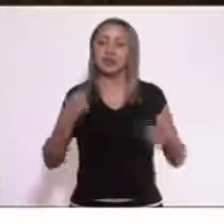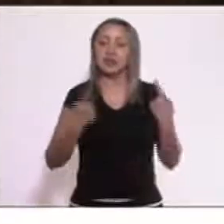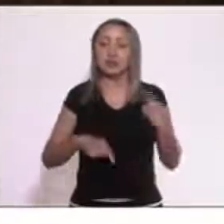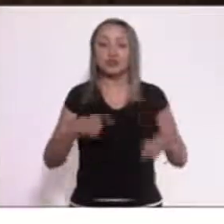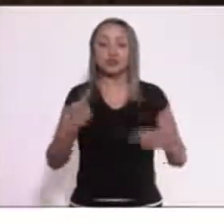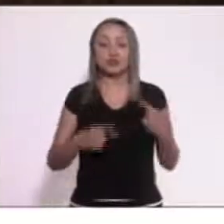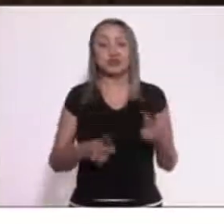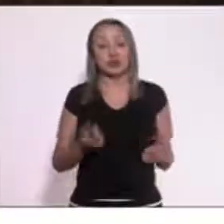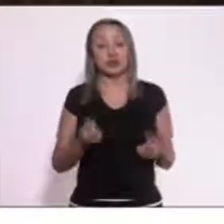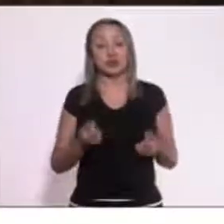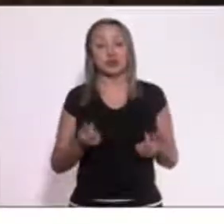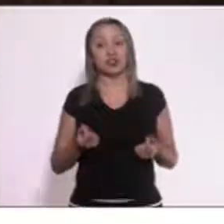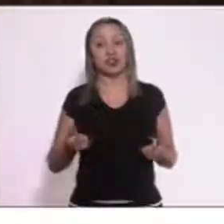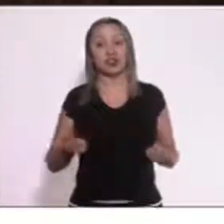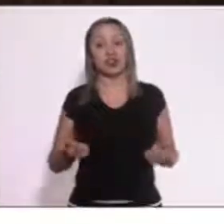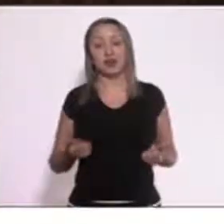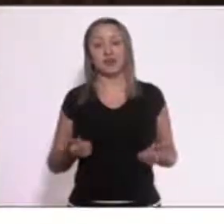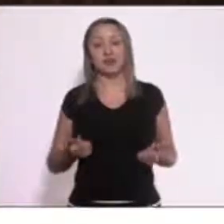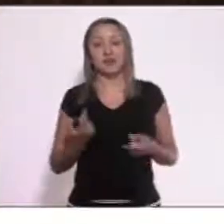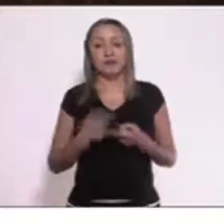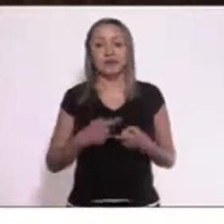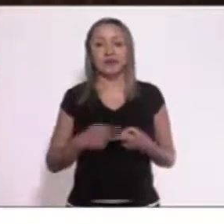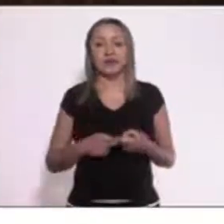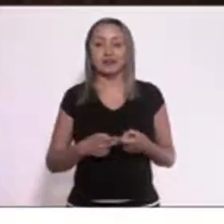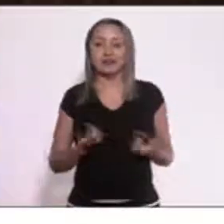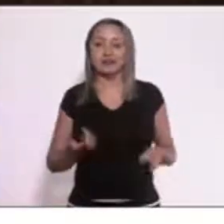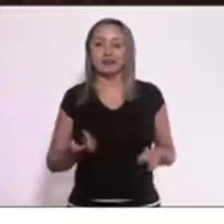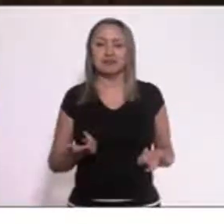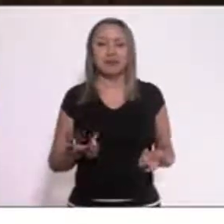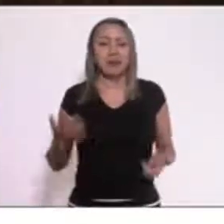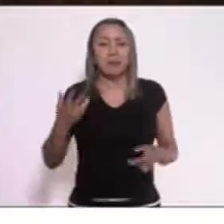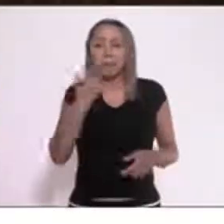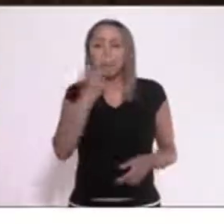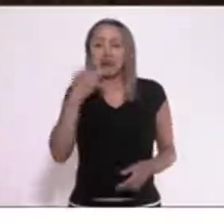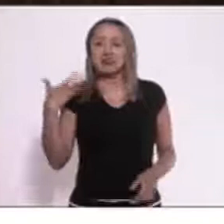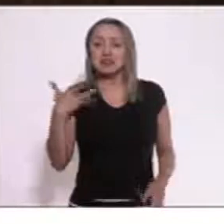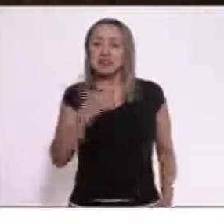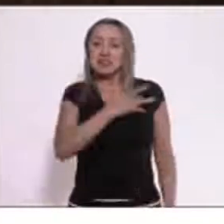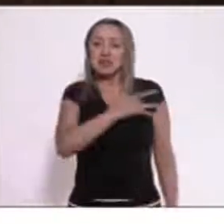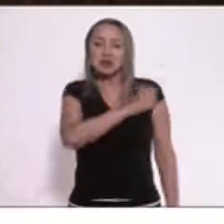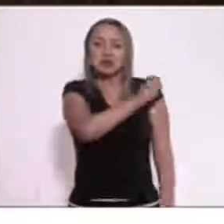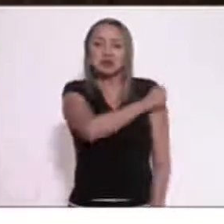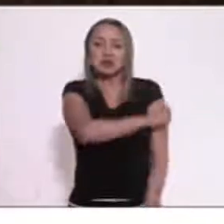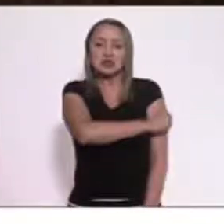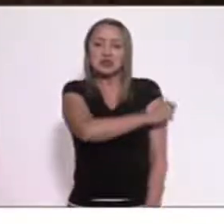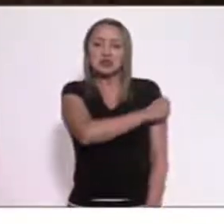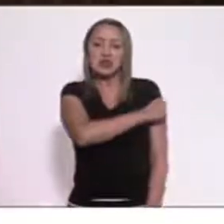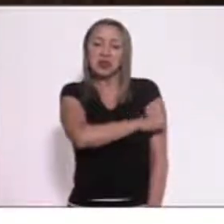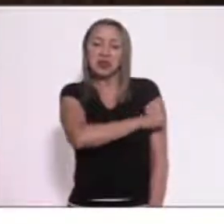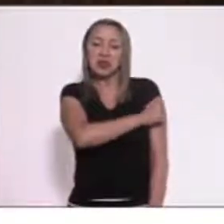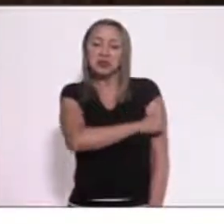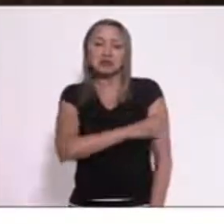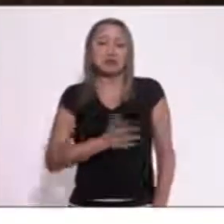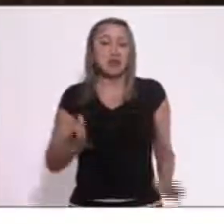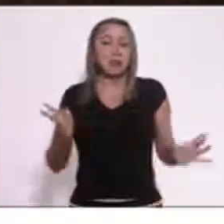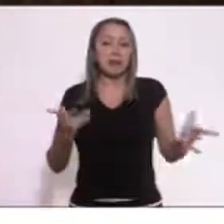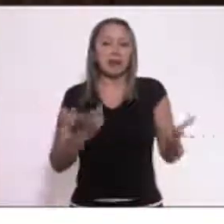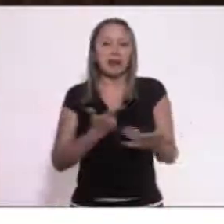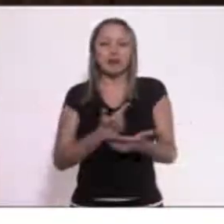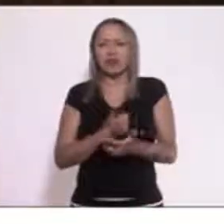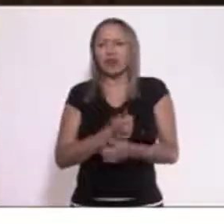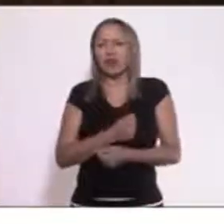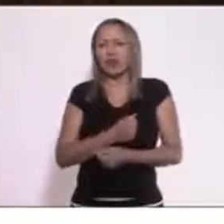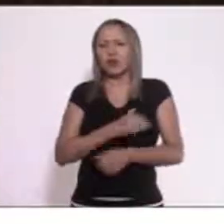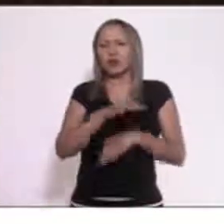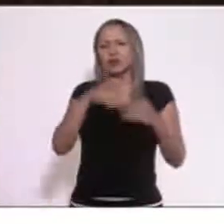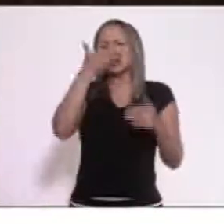para o descaso em relação a essa política. Parece que a saúde no Rio, estado do Rio de Janeiro, está às mil maravilhas. Todo mundo procura aí os